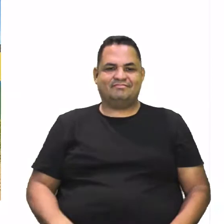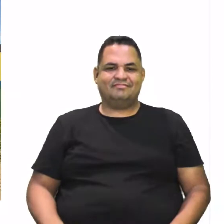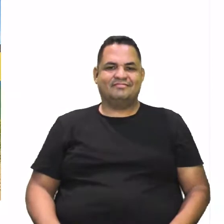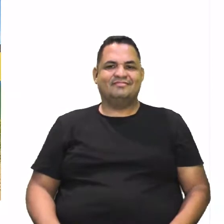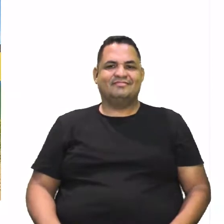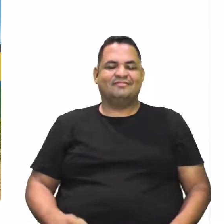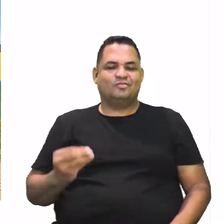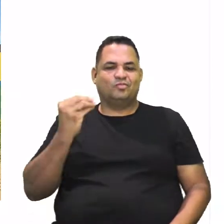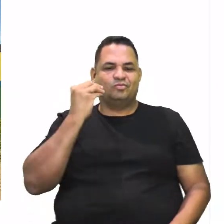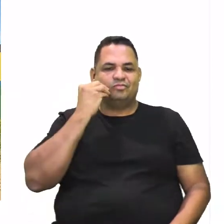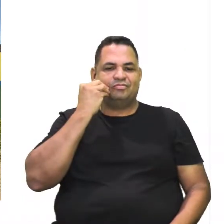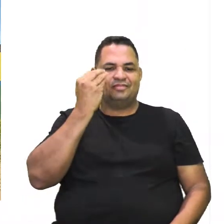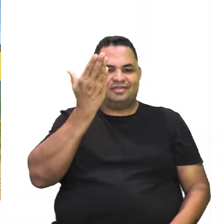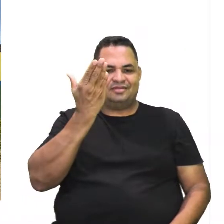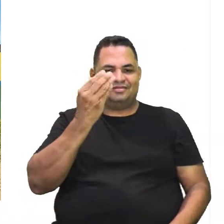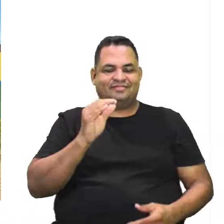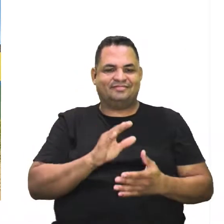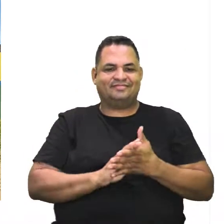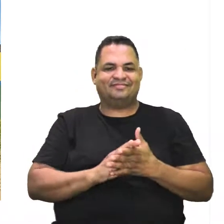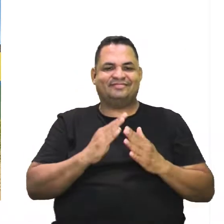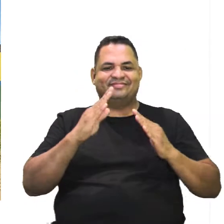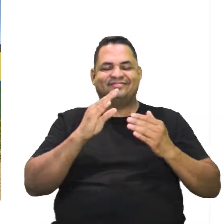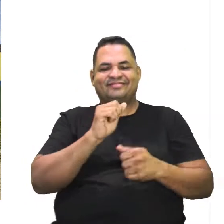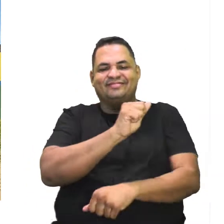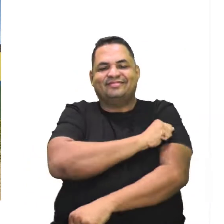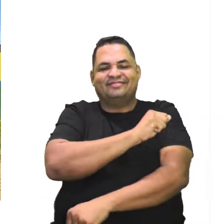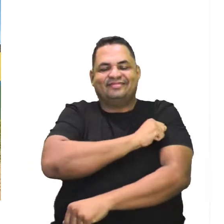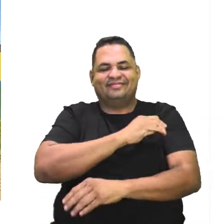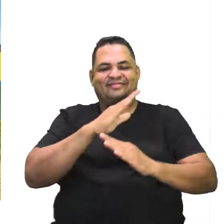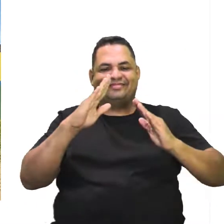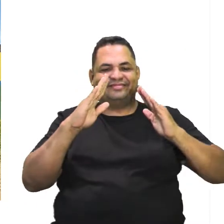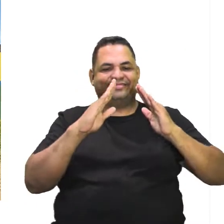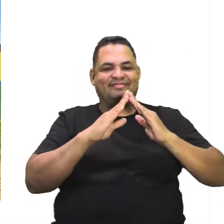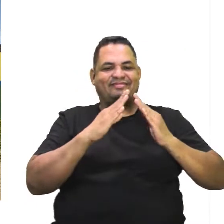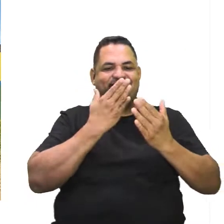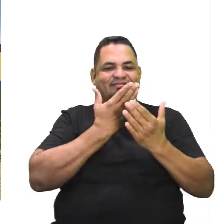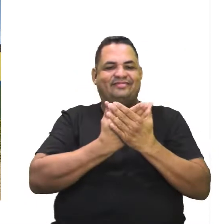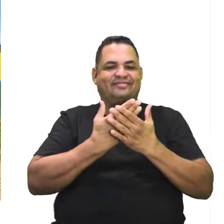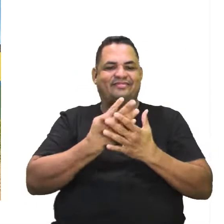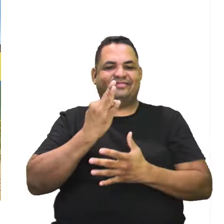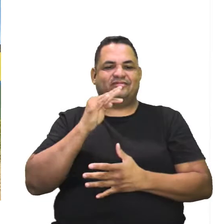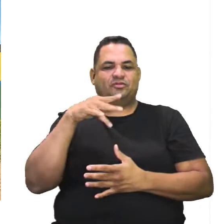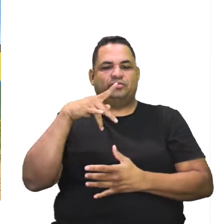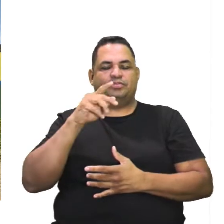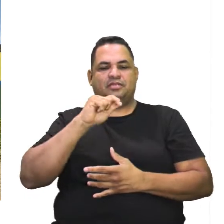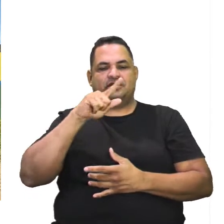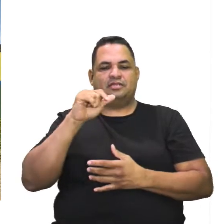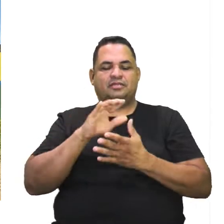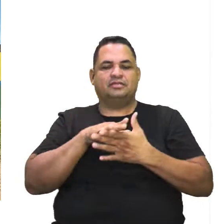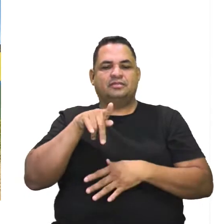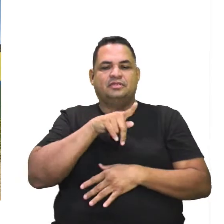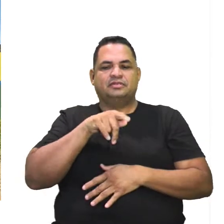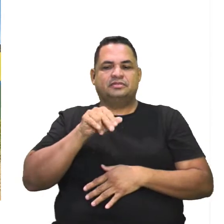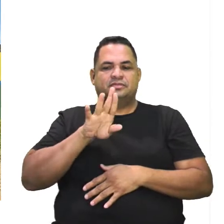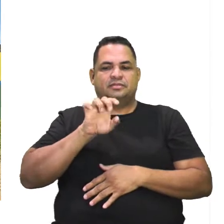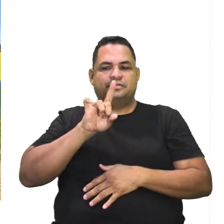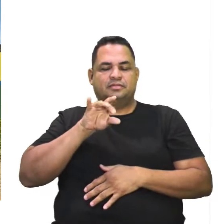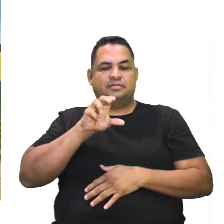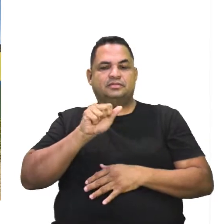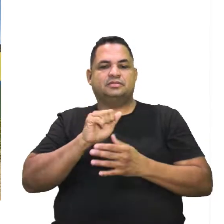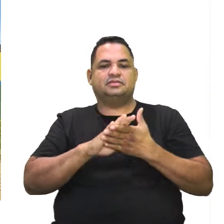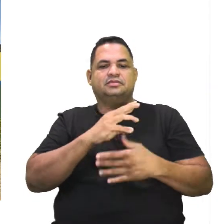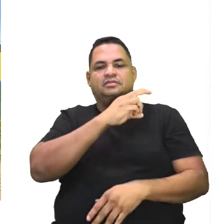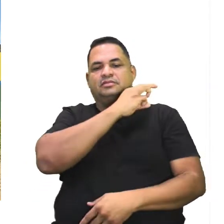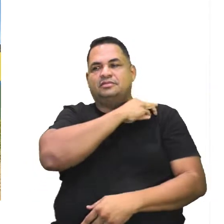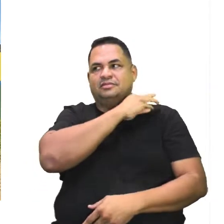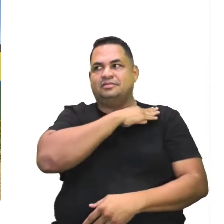mandar aquele beijo, mas você também pode, para os alunos da escola Tupã, com a professora Rosângela aí do terceirão. A